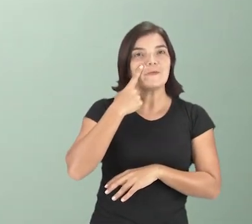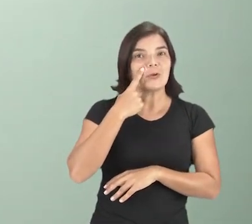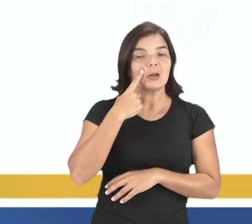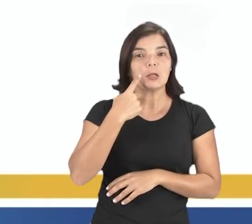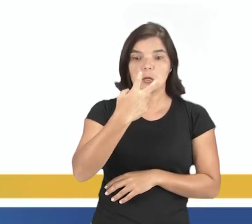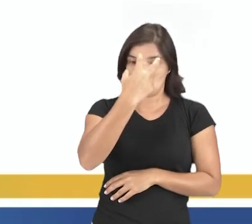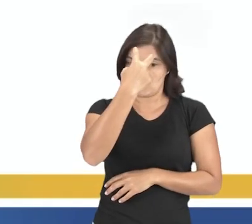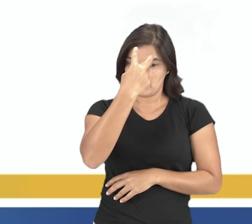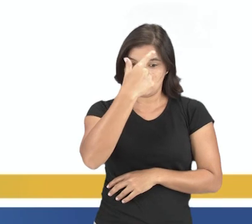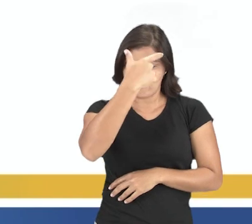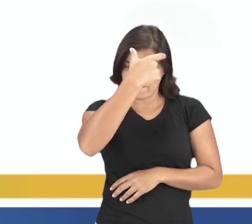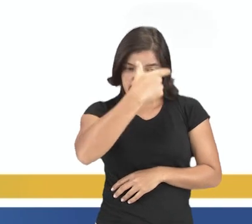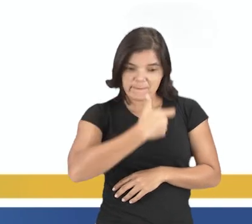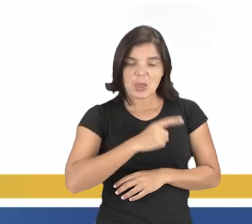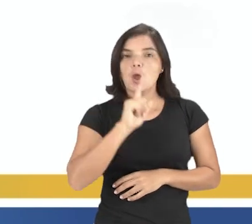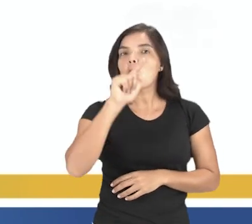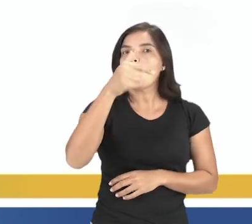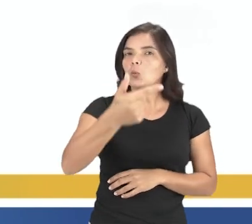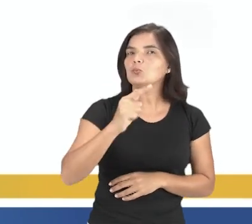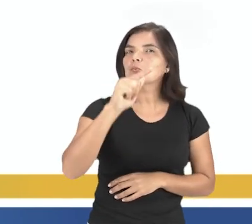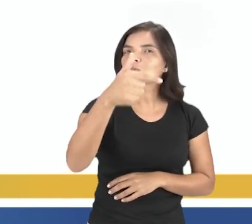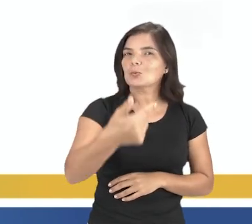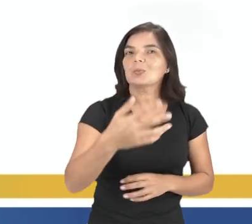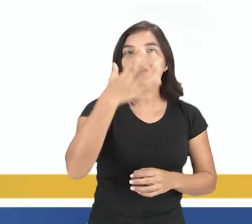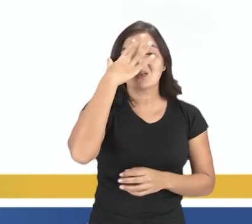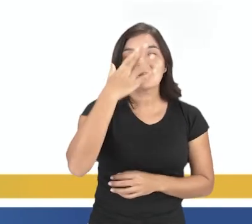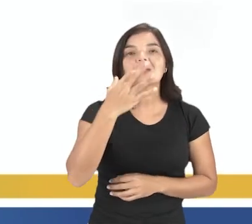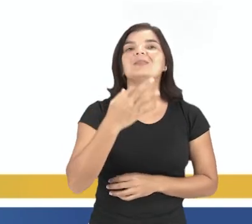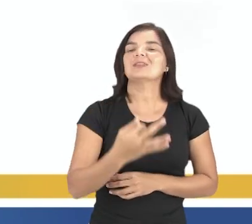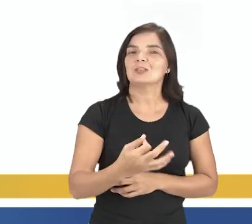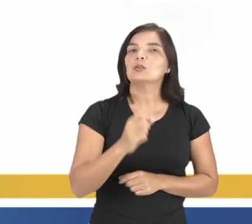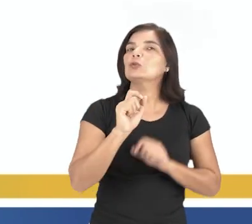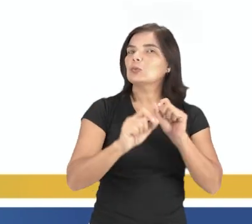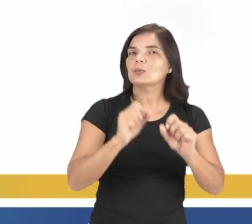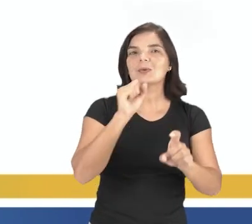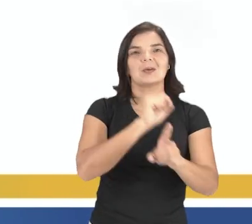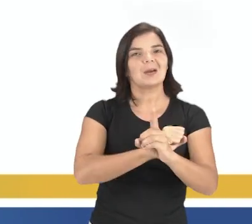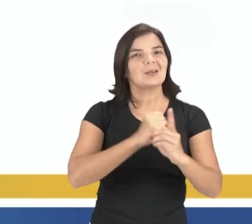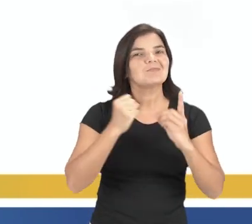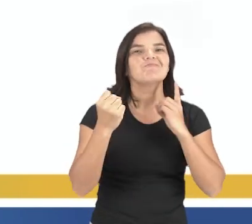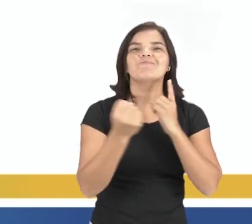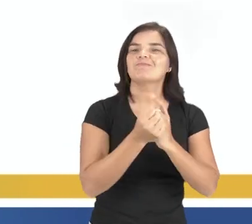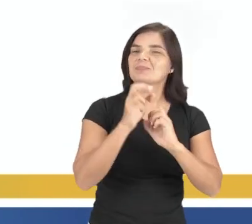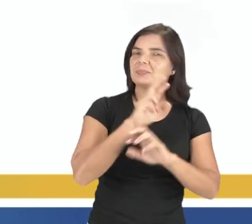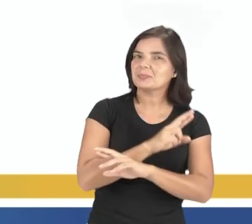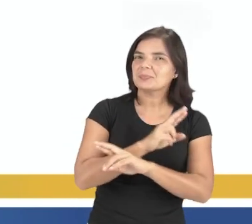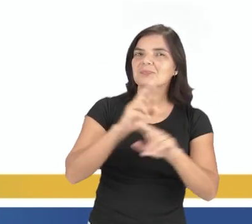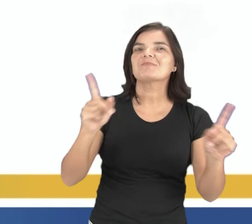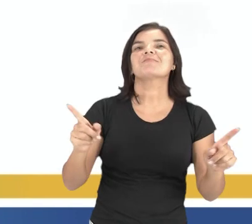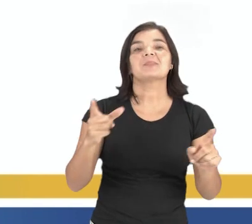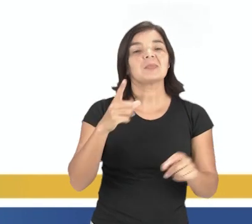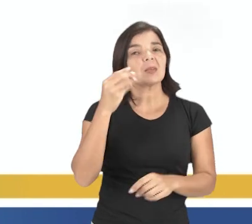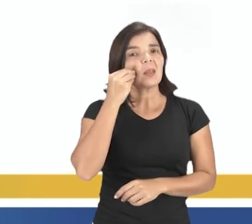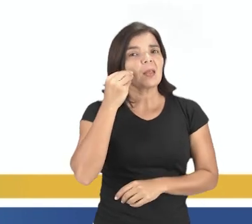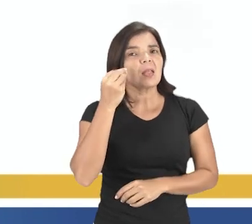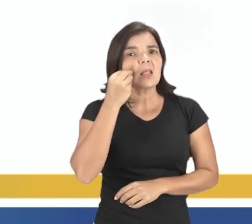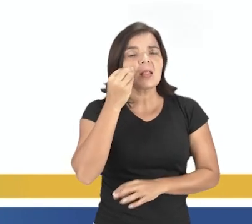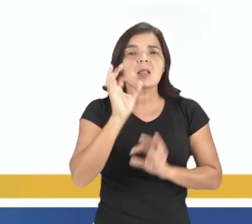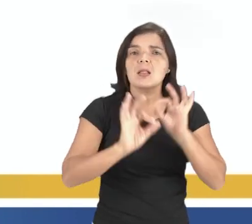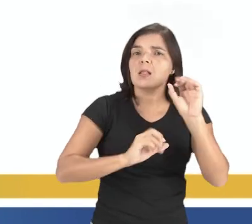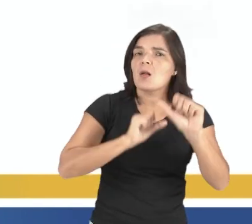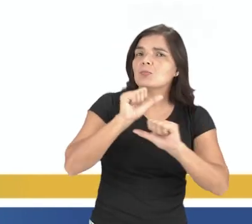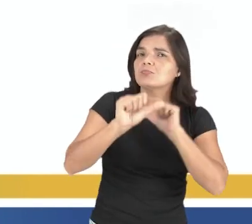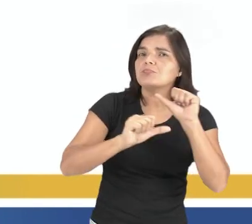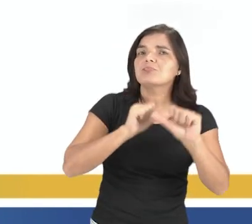se enxerga no outro, que ele vê outras pessoas, ele vê exatamente a pluralidade da sociedade, as diferenças, e ele tenta construir